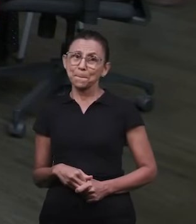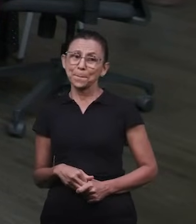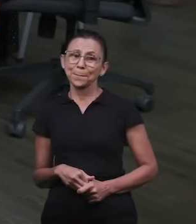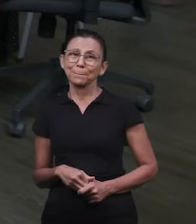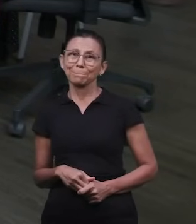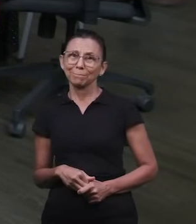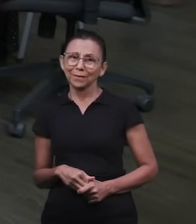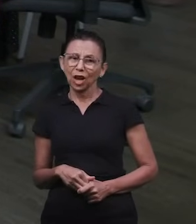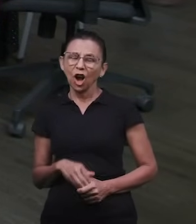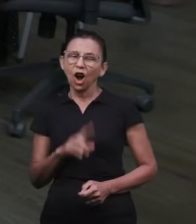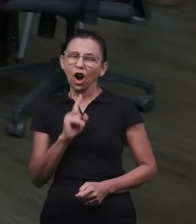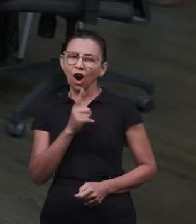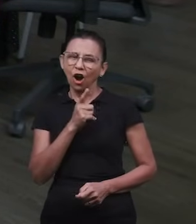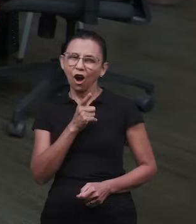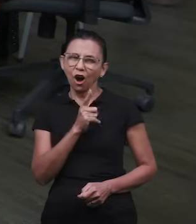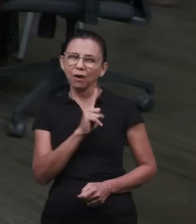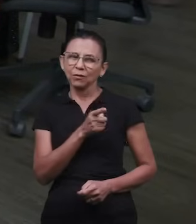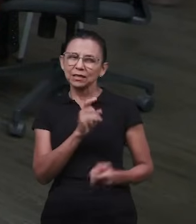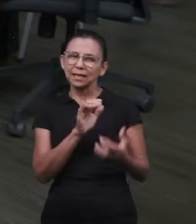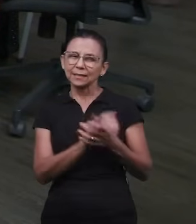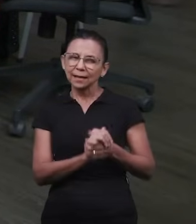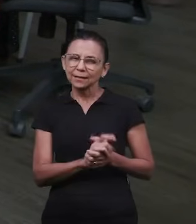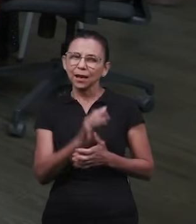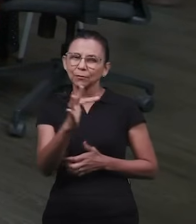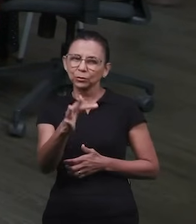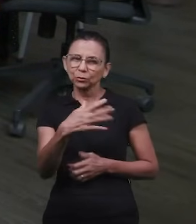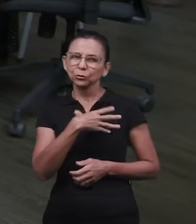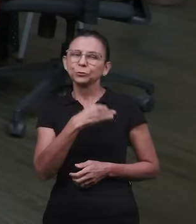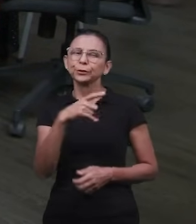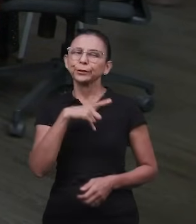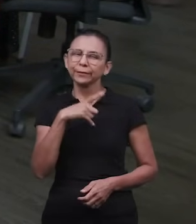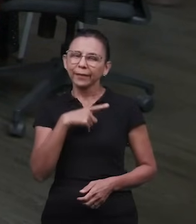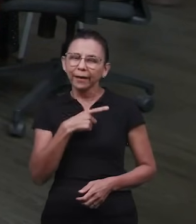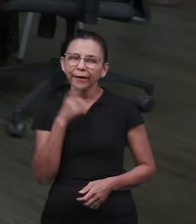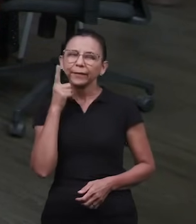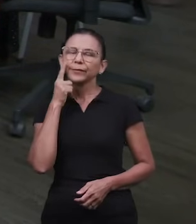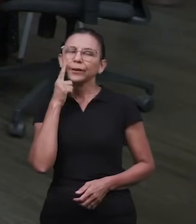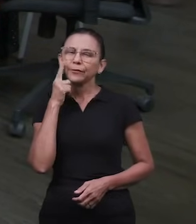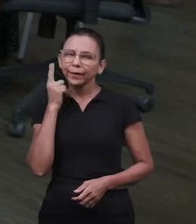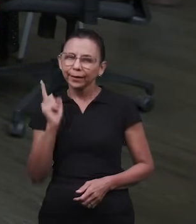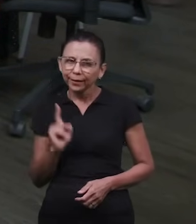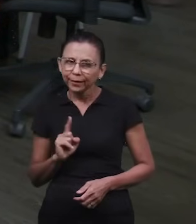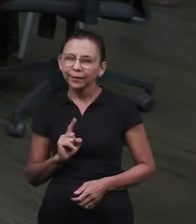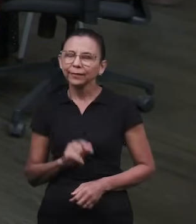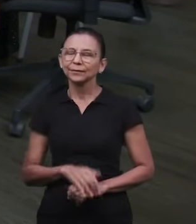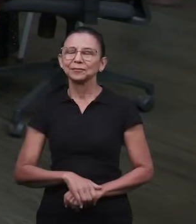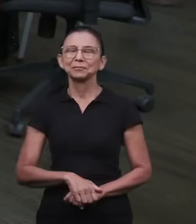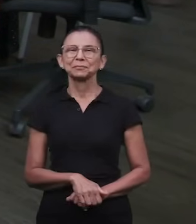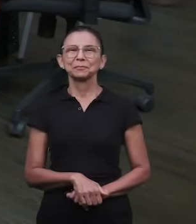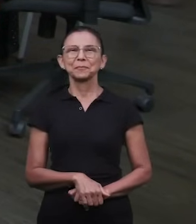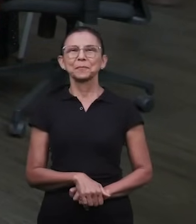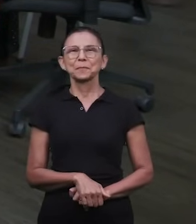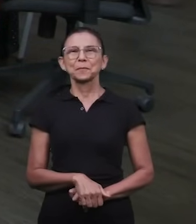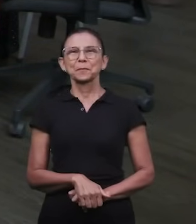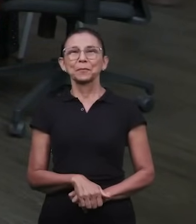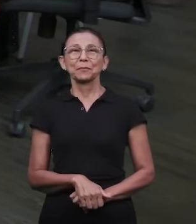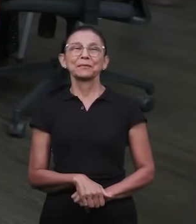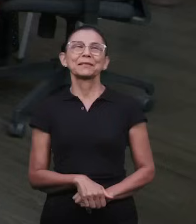para vocês saberem o que é inclusive, que a gente passa. As estatísticas mostram que todo pai já foi jovem um dia. Pois